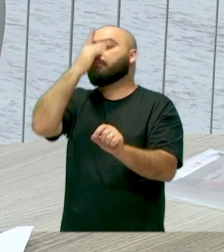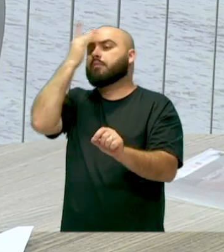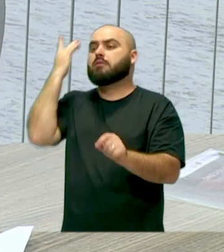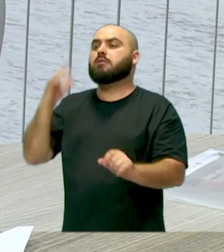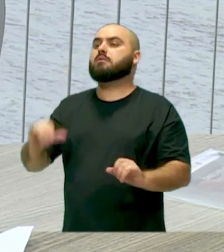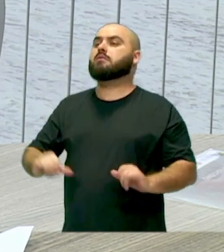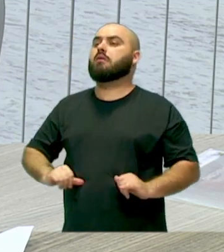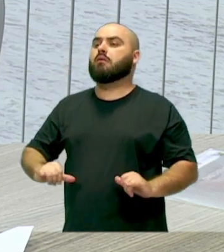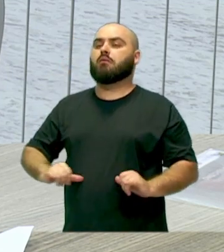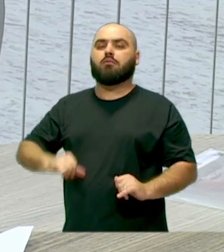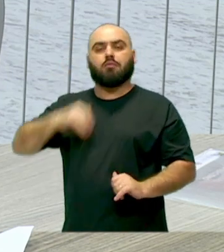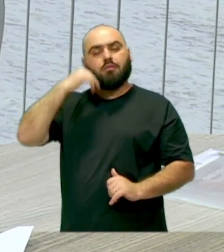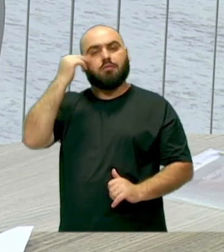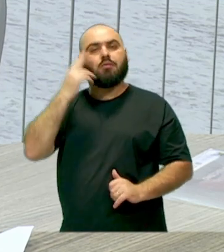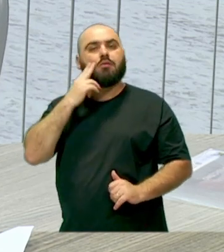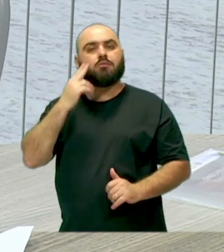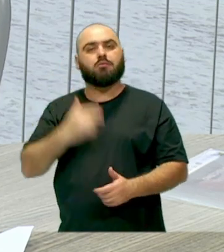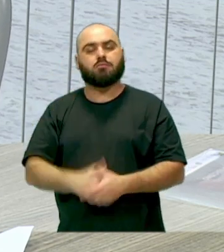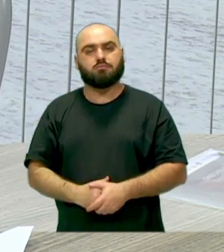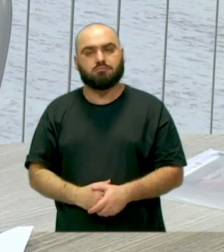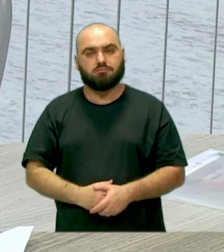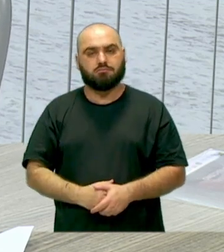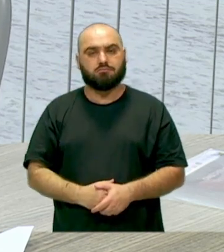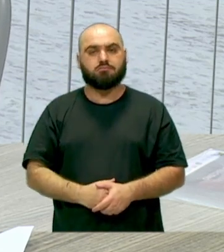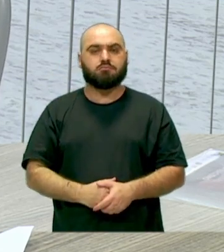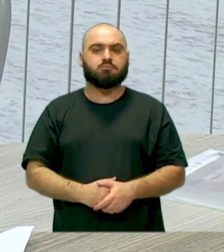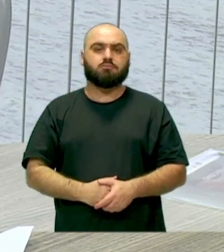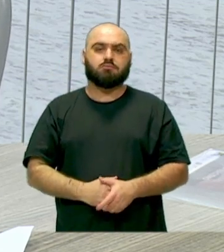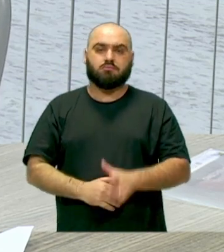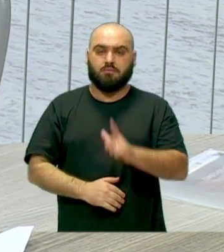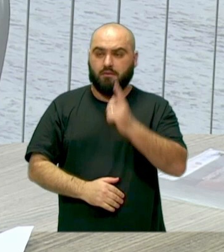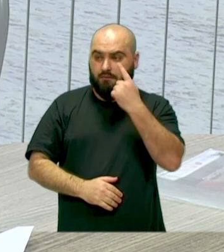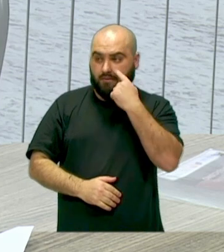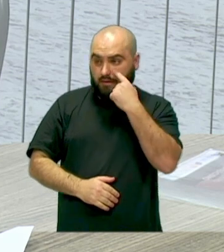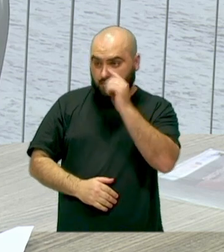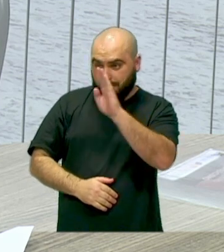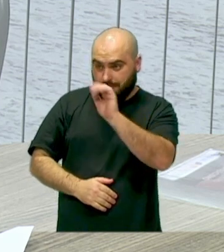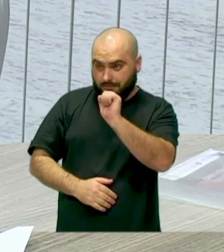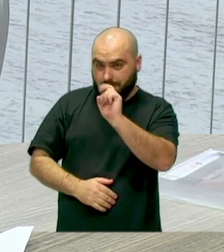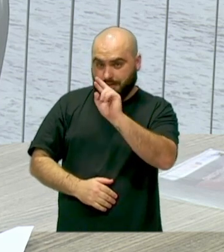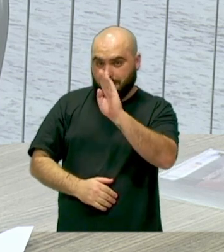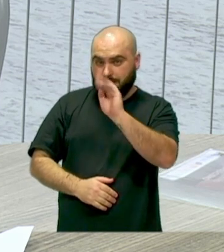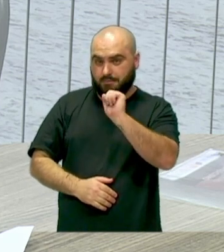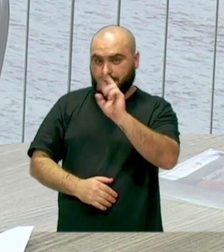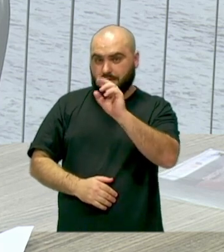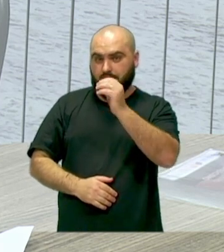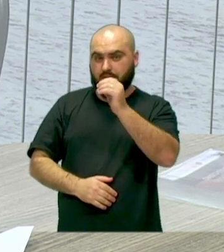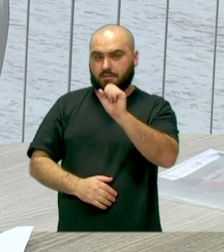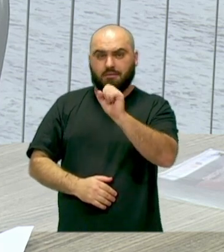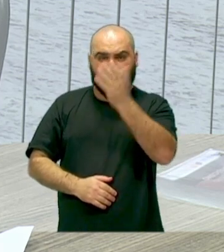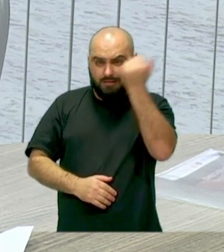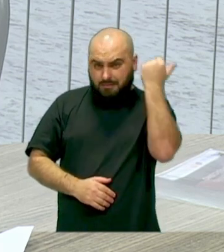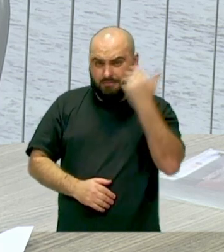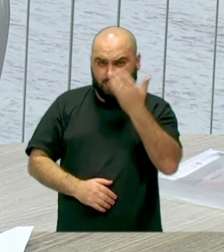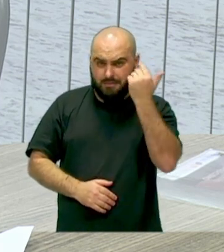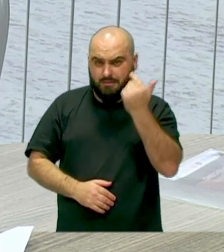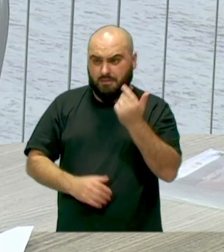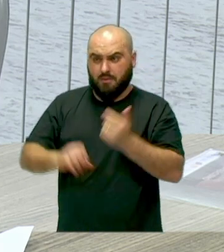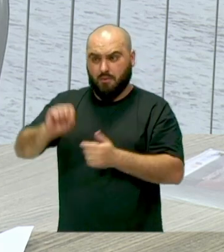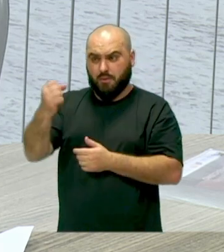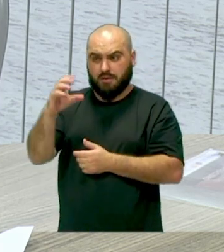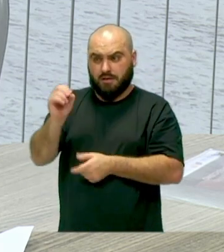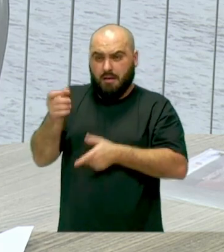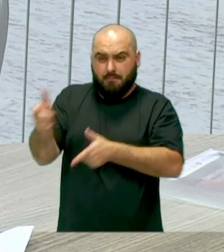população negra, né? Nós tivemos casos bárbaros, como foi 80 tiros de fuzil num